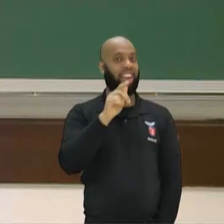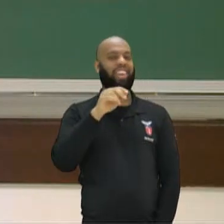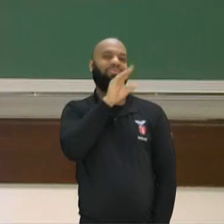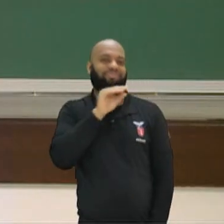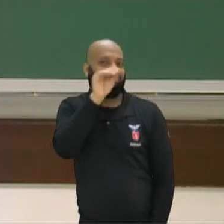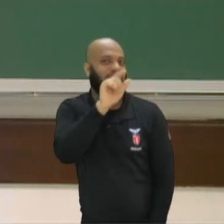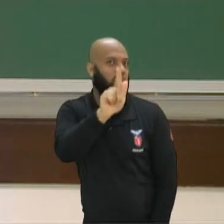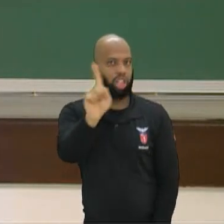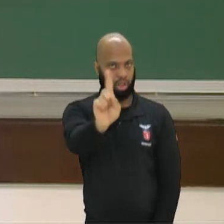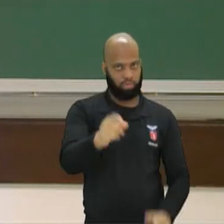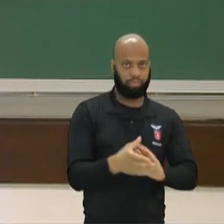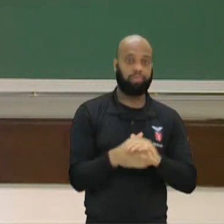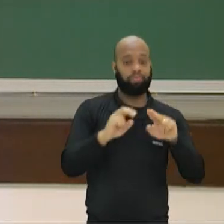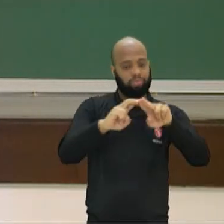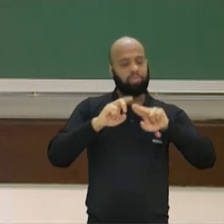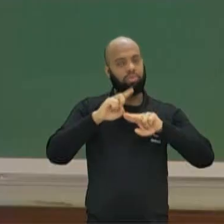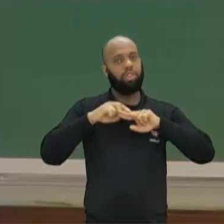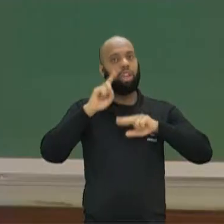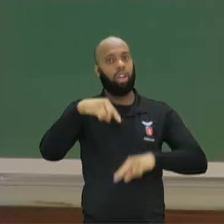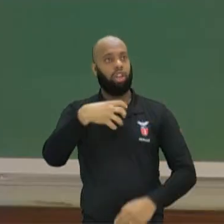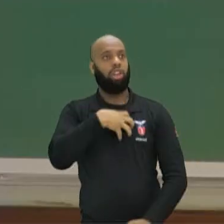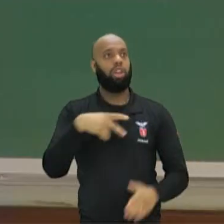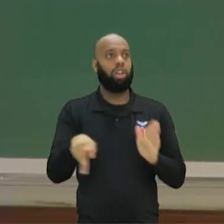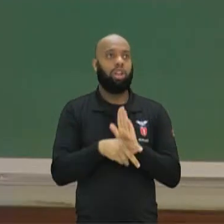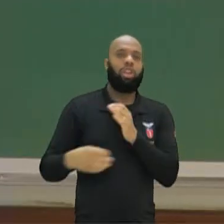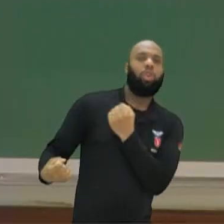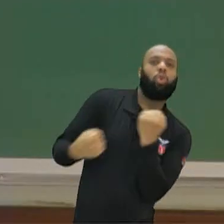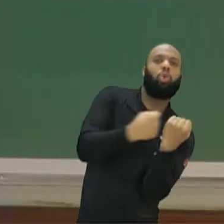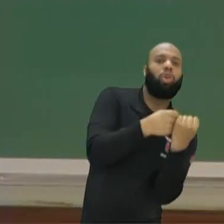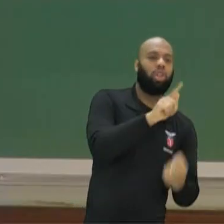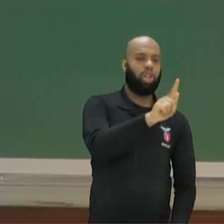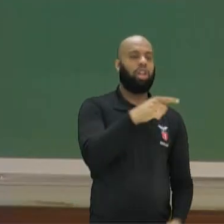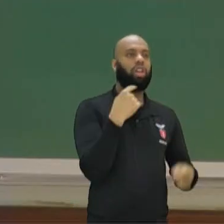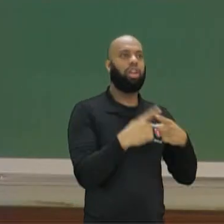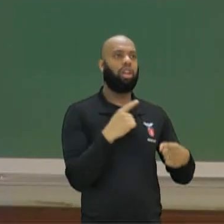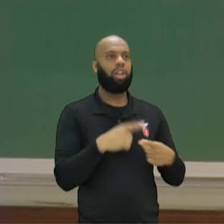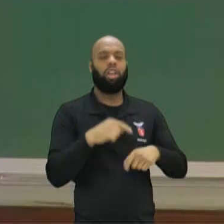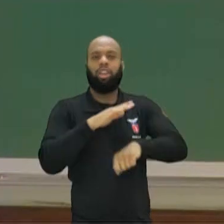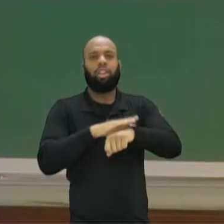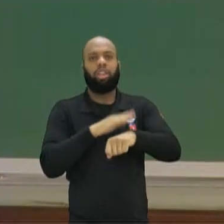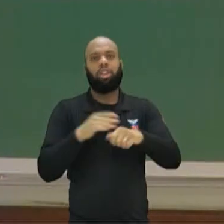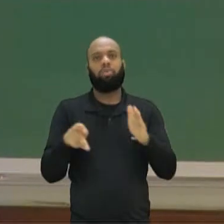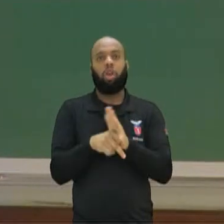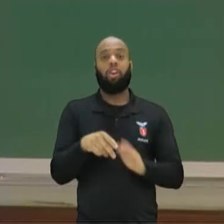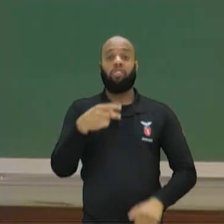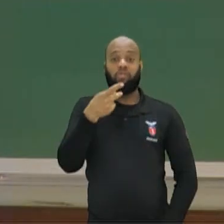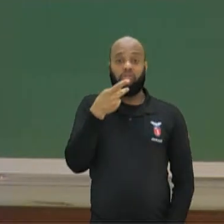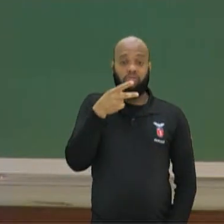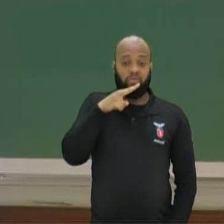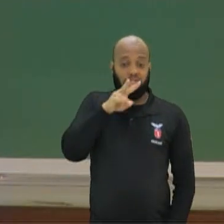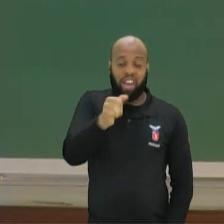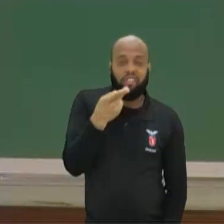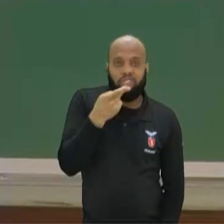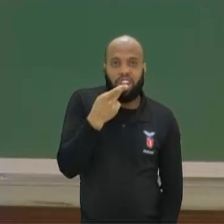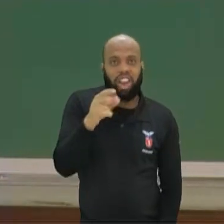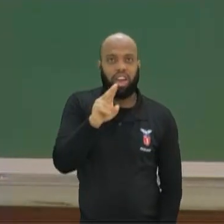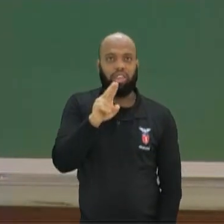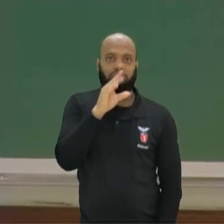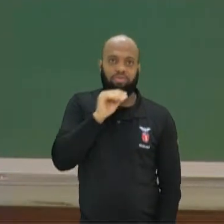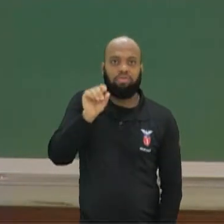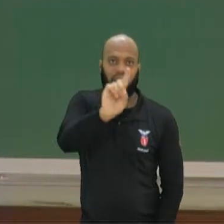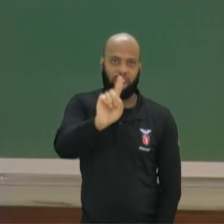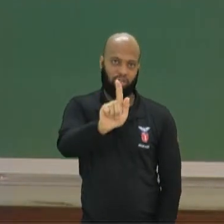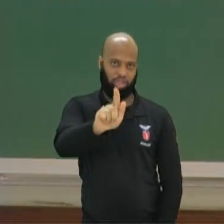essa é uma forma talvez de meio que substituir esse G, já que ele não é pronunciado, tá bom? E o